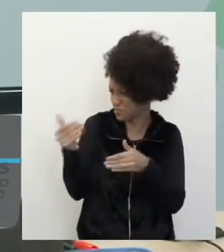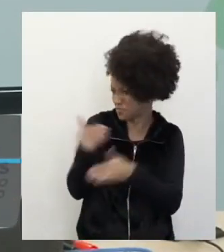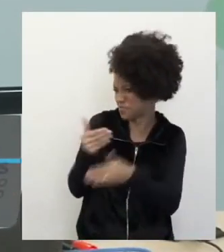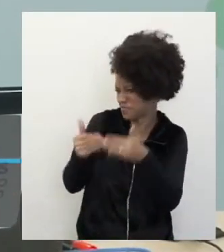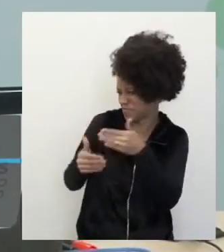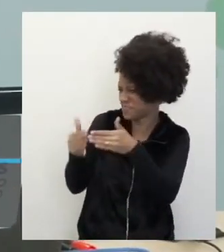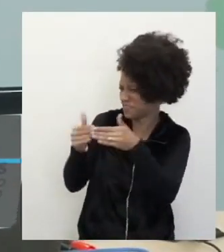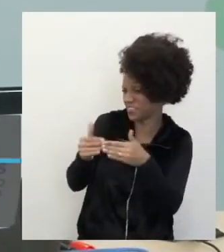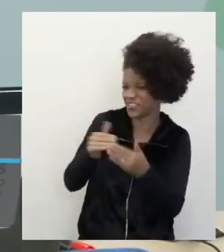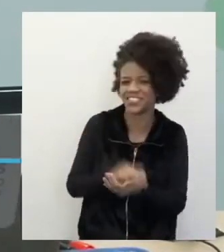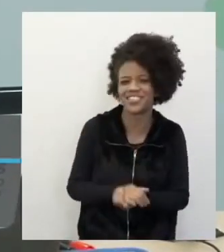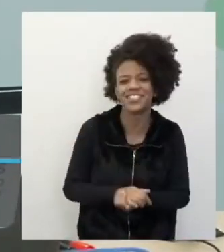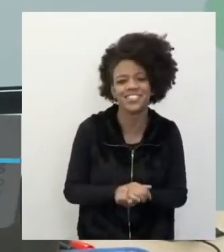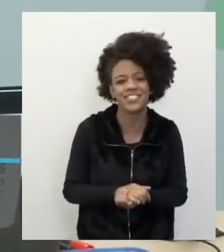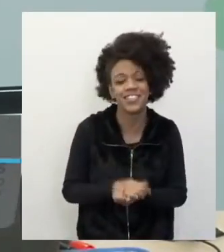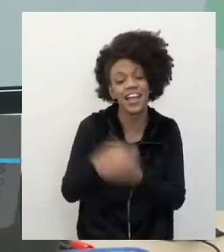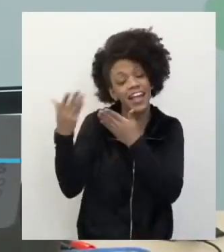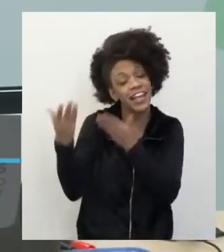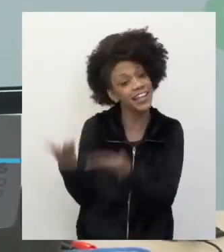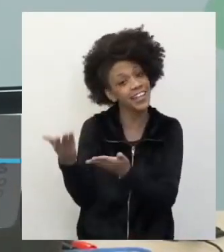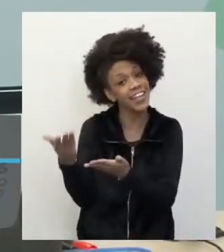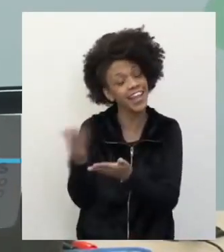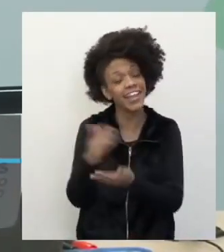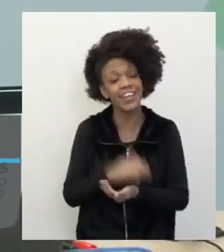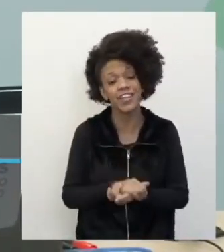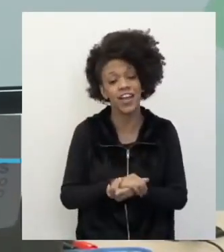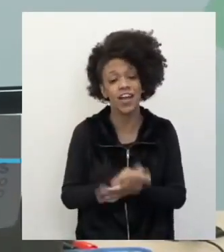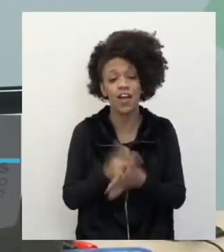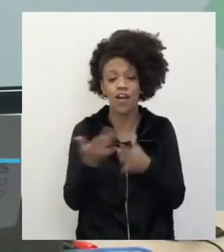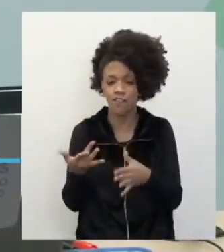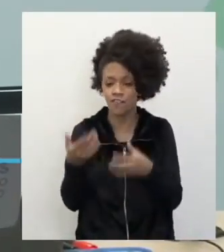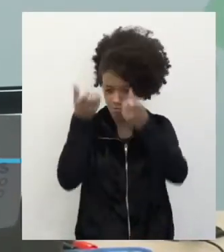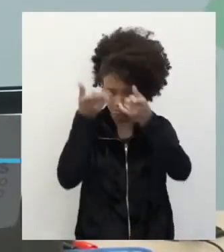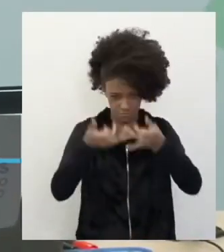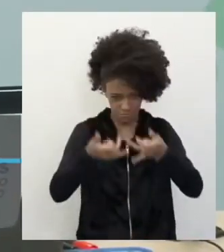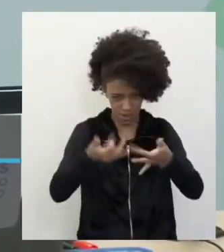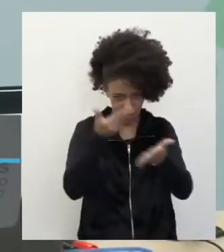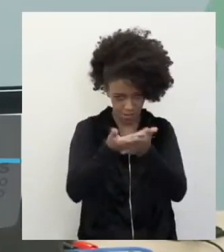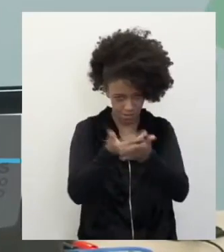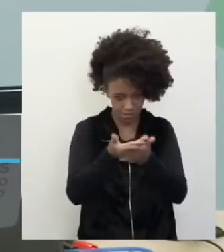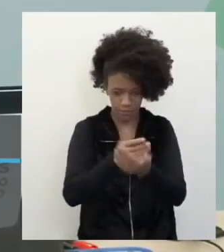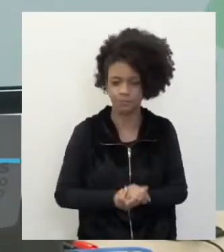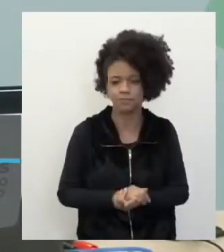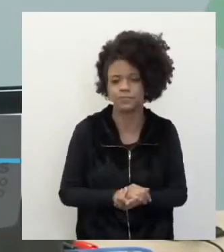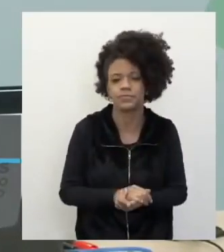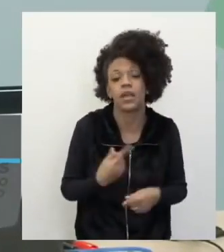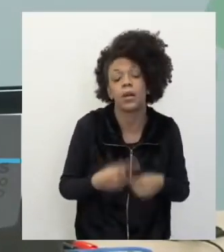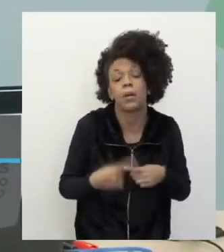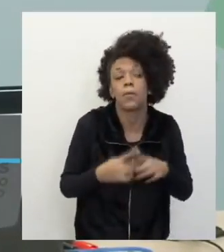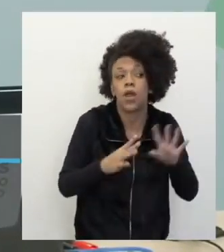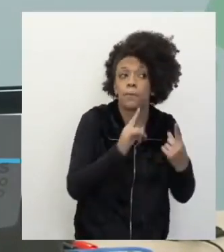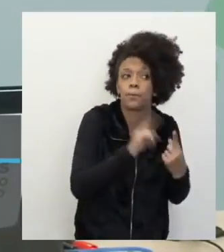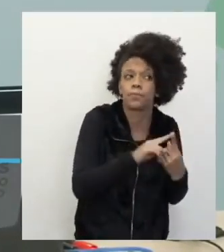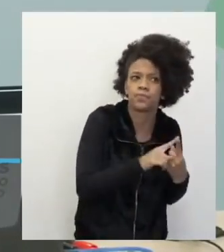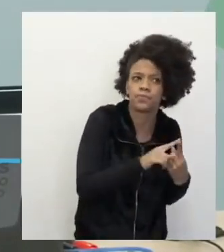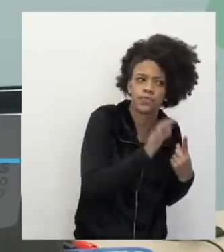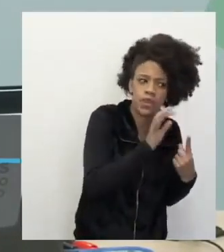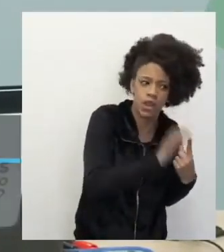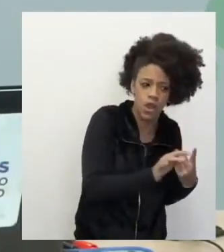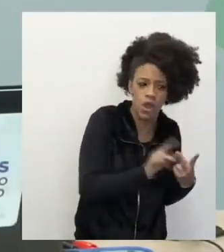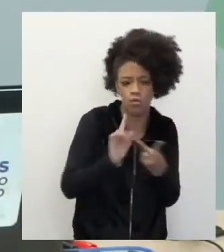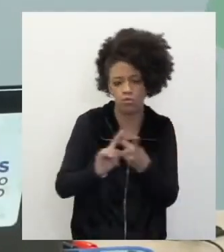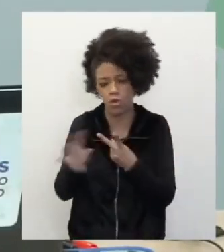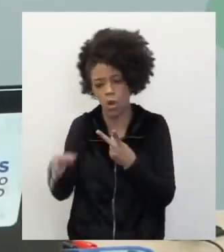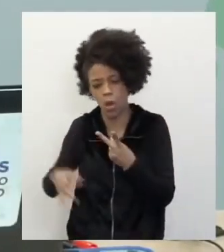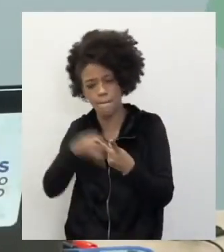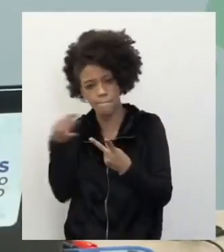por favor? Aí a gente vai agora sistematizar a aula, tá? Porque uma coisa é fato, outra coisa é opinião. Isso,